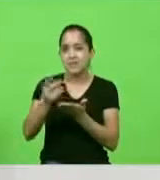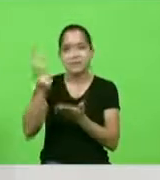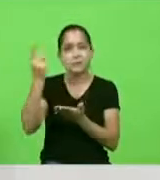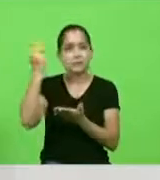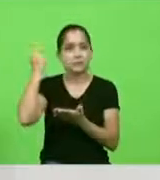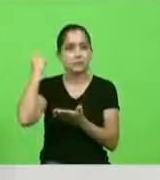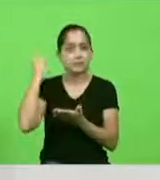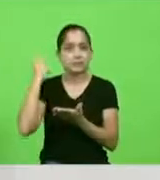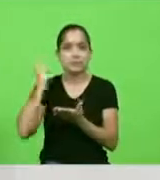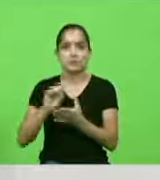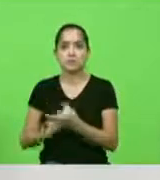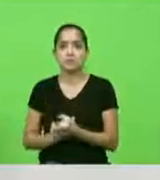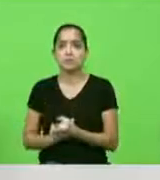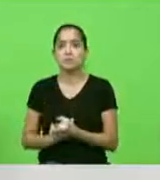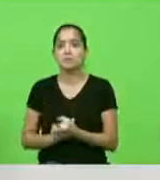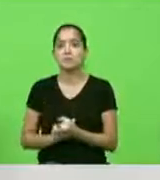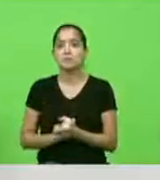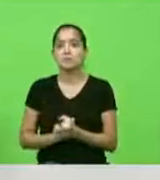já